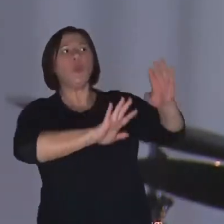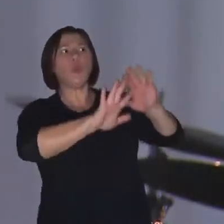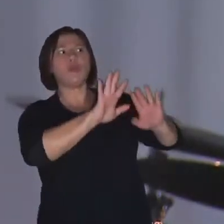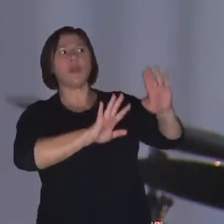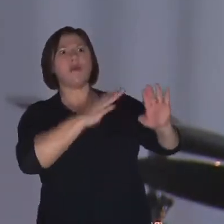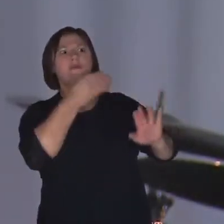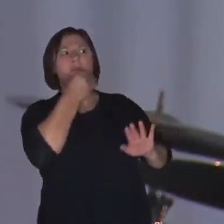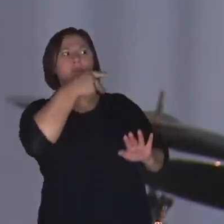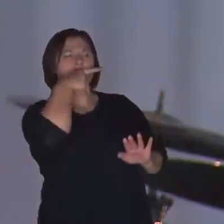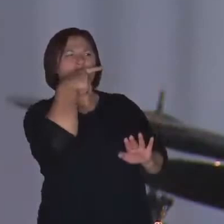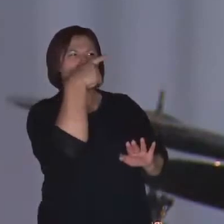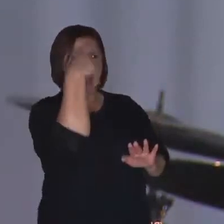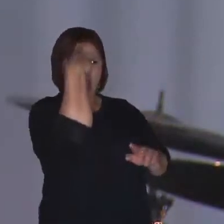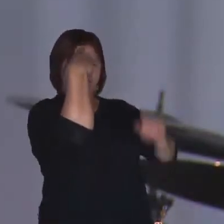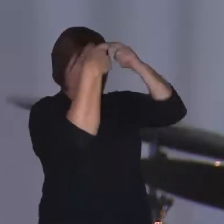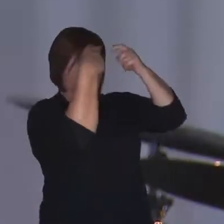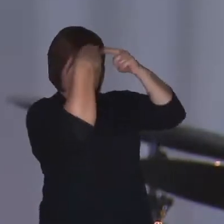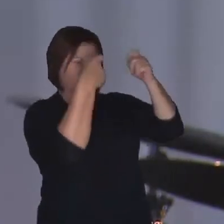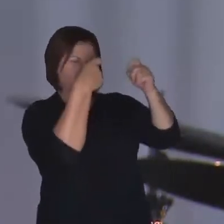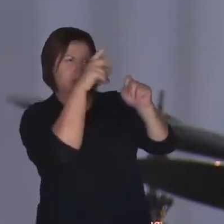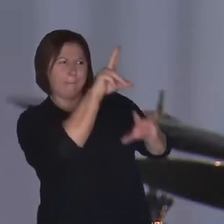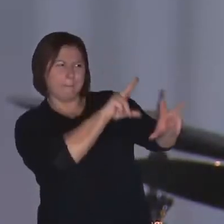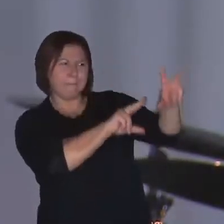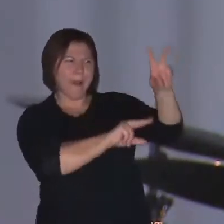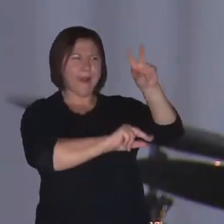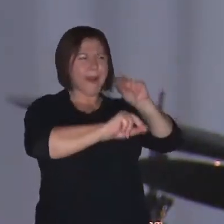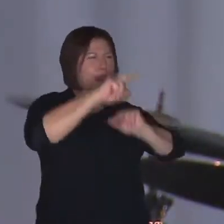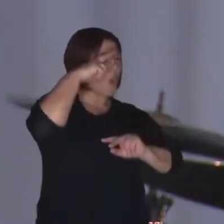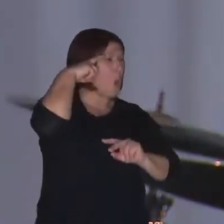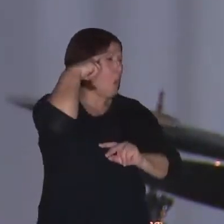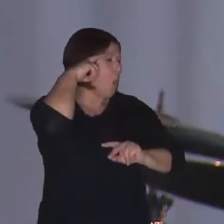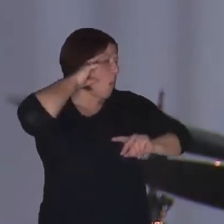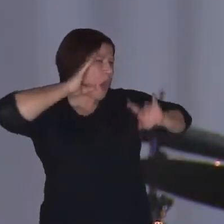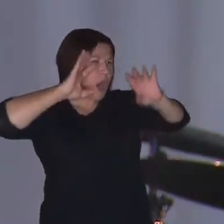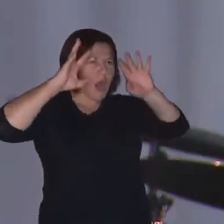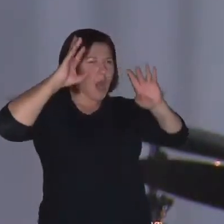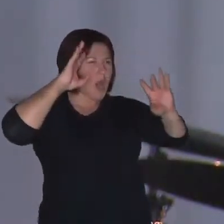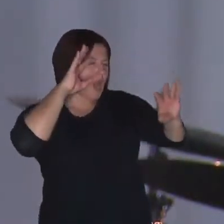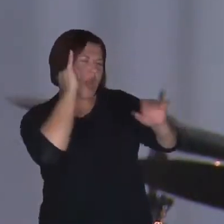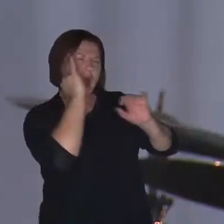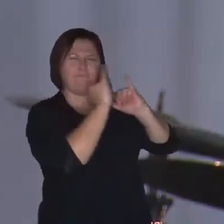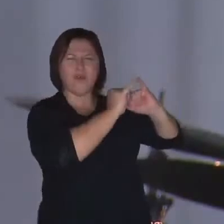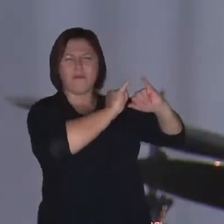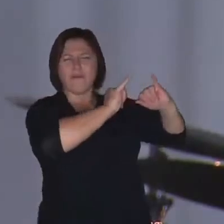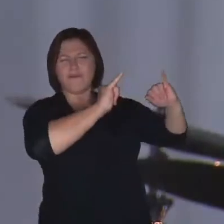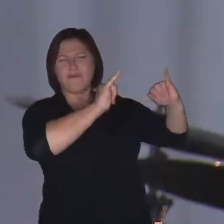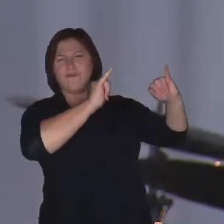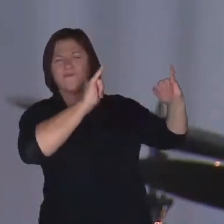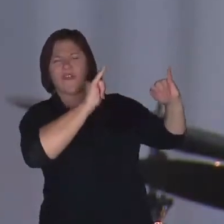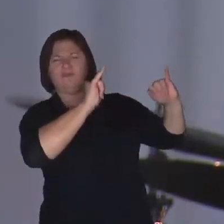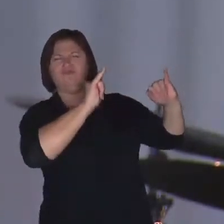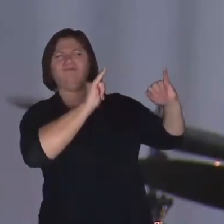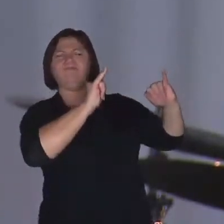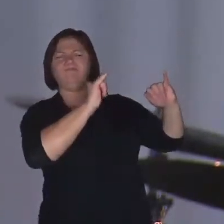enganem. Não deem atenção aos sonhos que vocês os encorajam a terem.